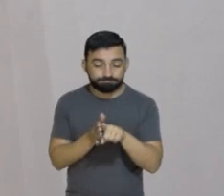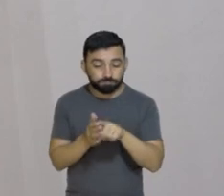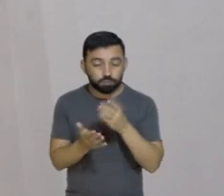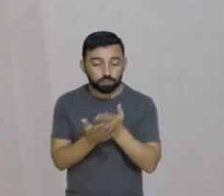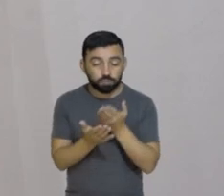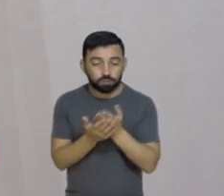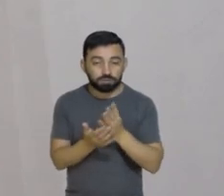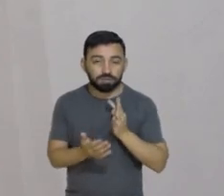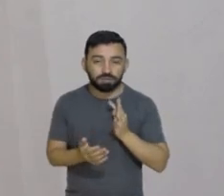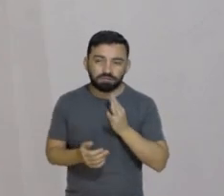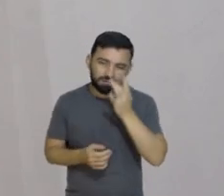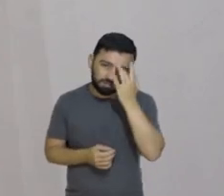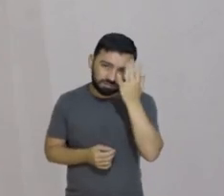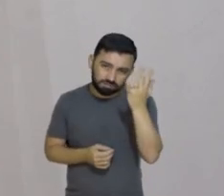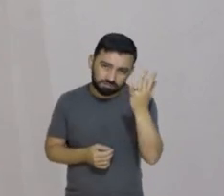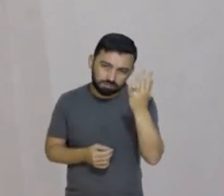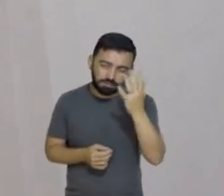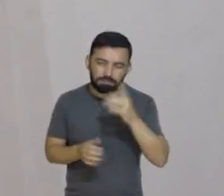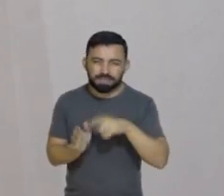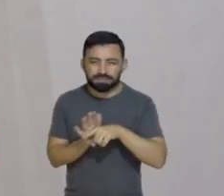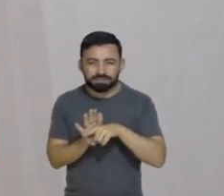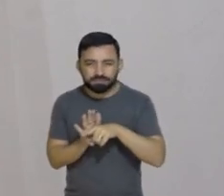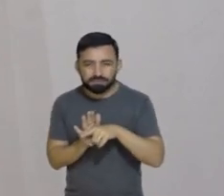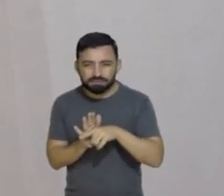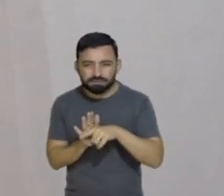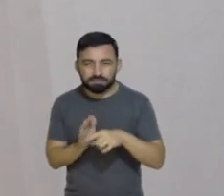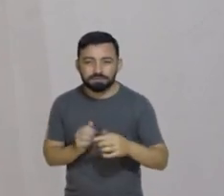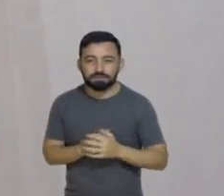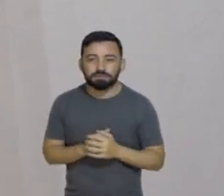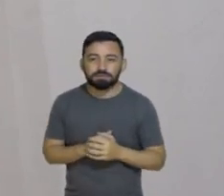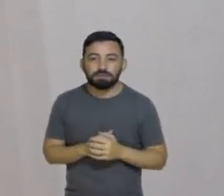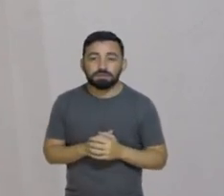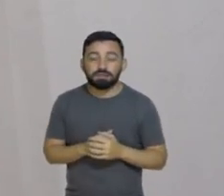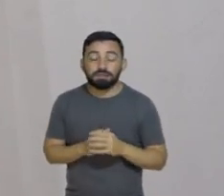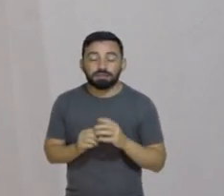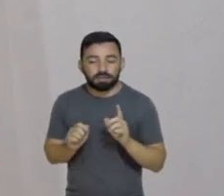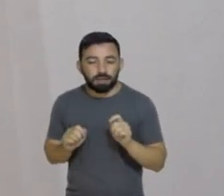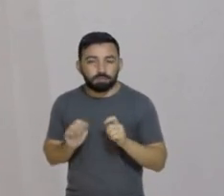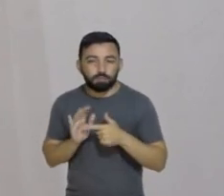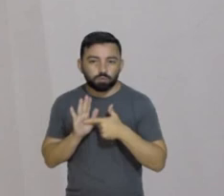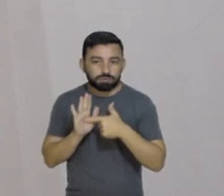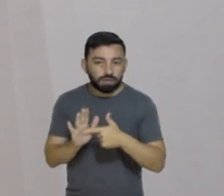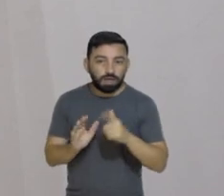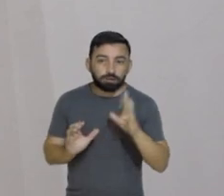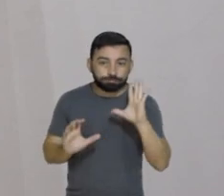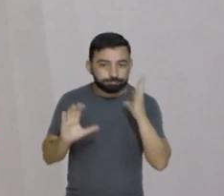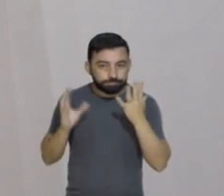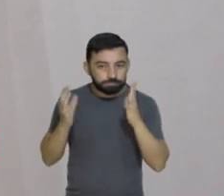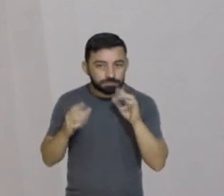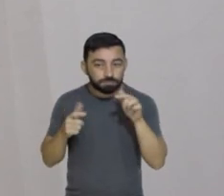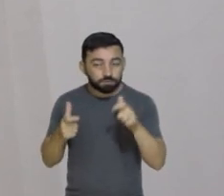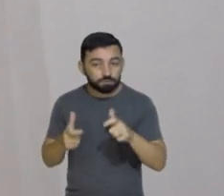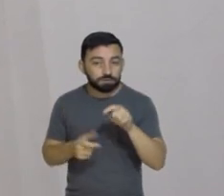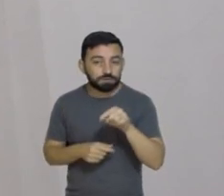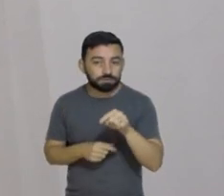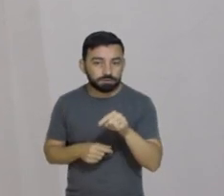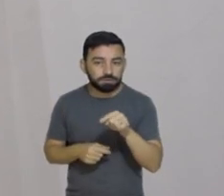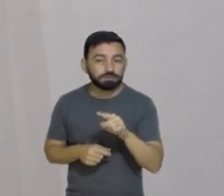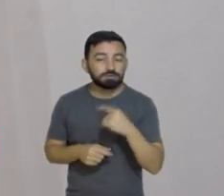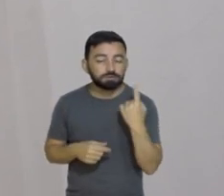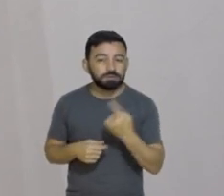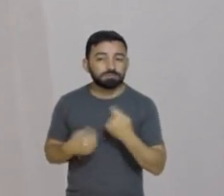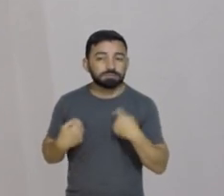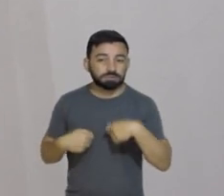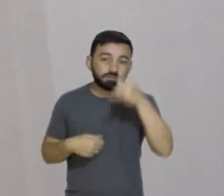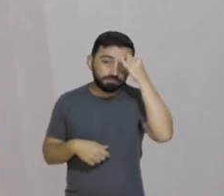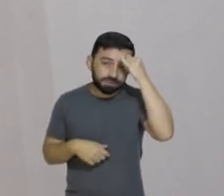técnico. É fácil, uma pesquisa vai mostrar os acidentes que têm acontecido naquele local, e nós precisamos